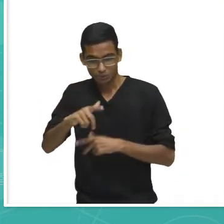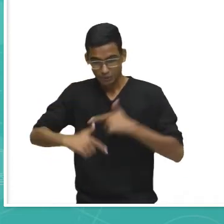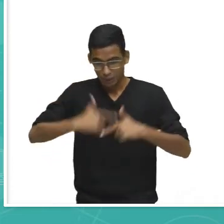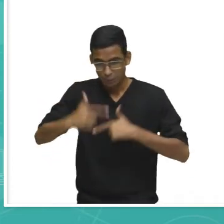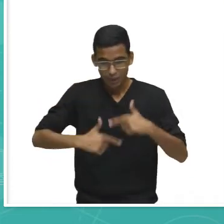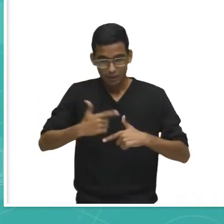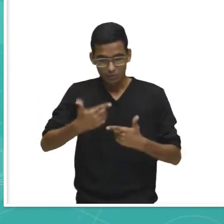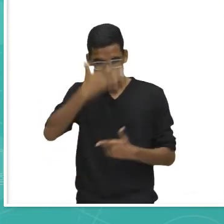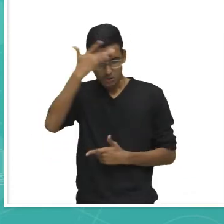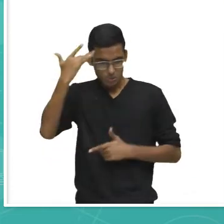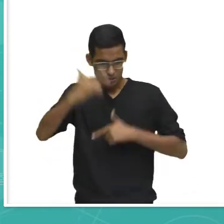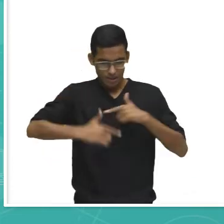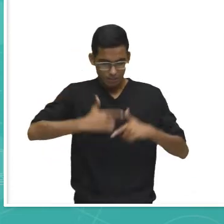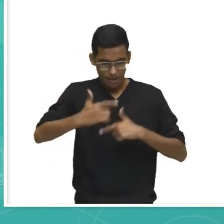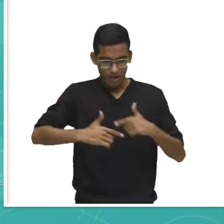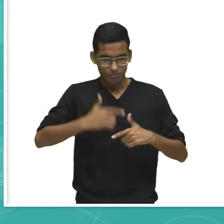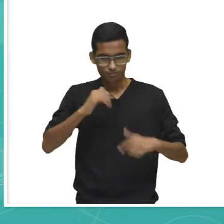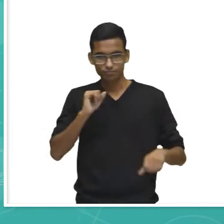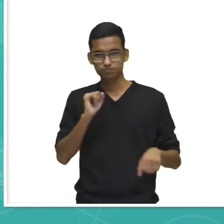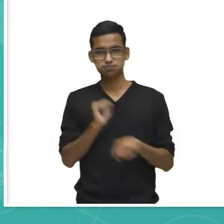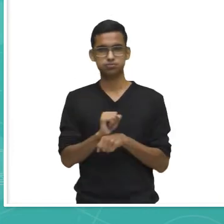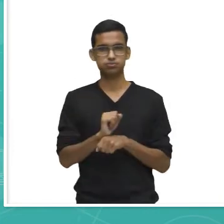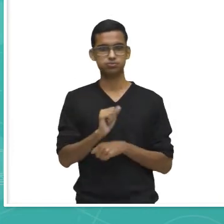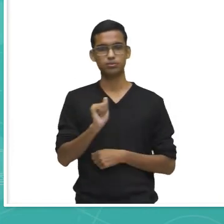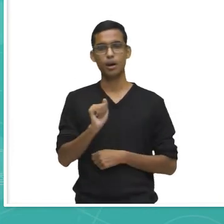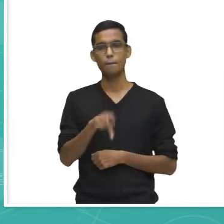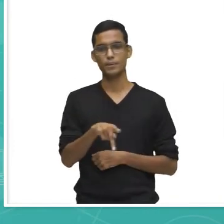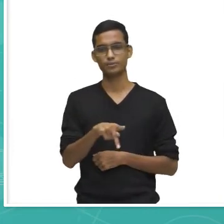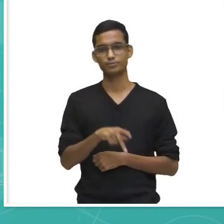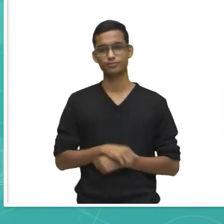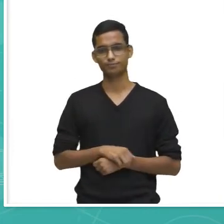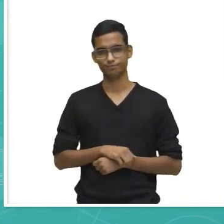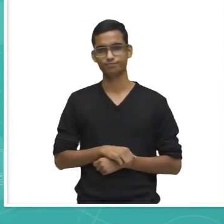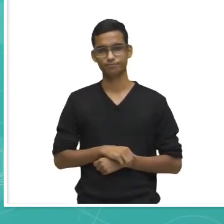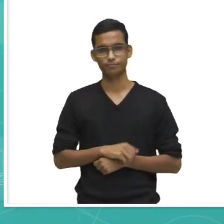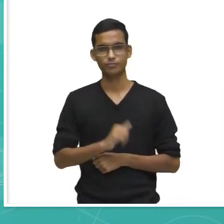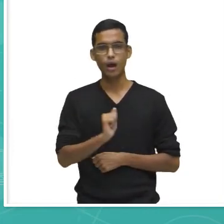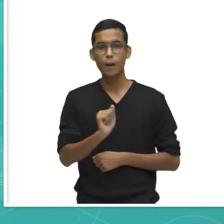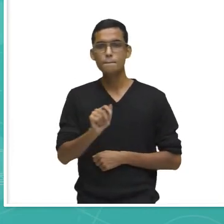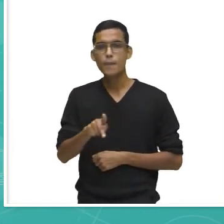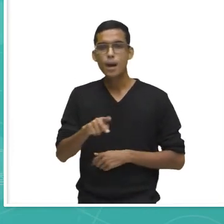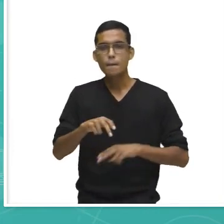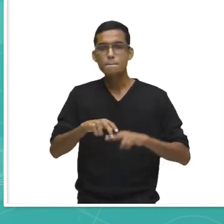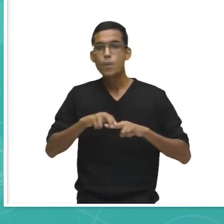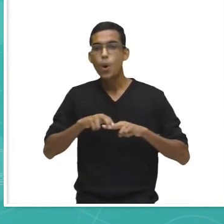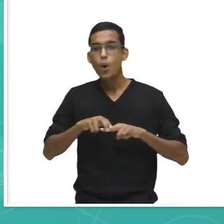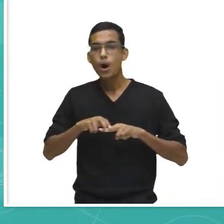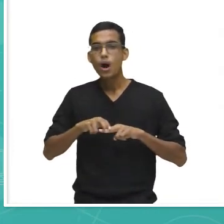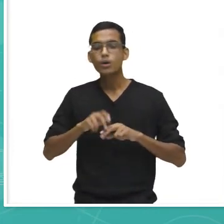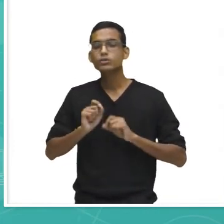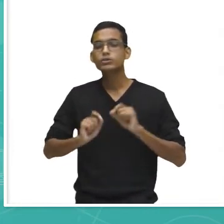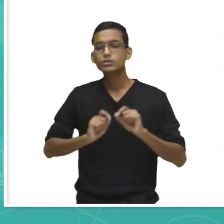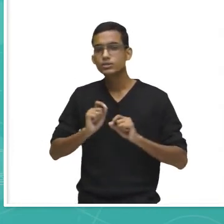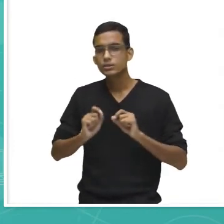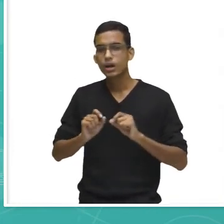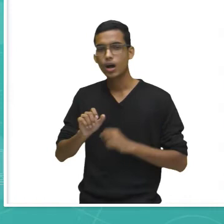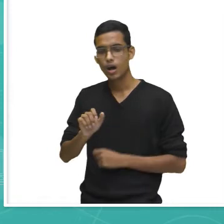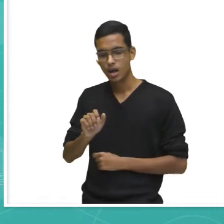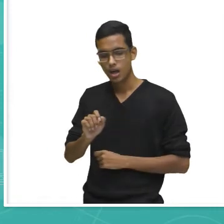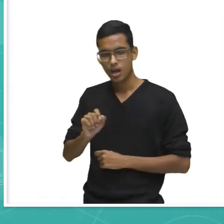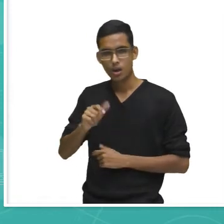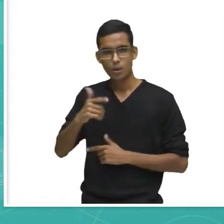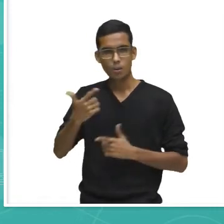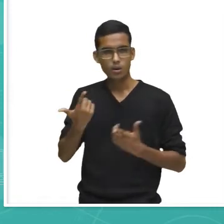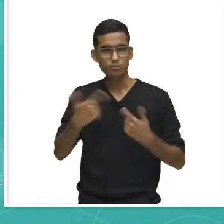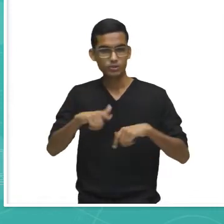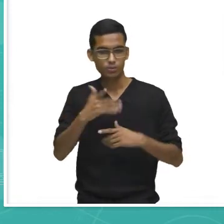Então, assim como se o DORT não for tratado, ele traz muitos prejuízos para a vida desse profissional. Por